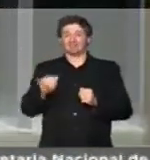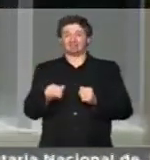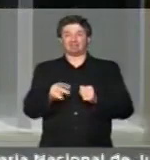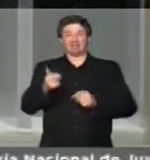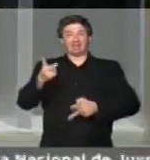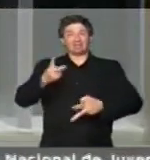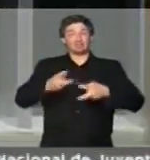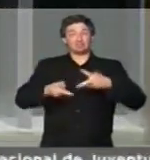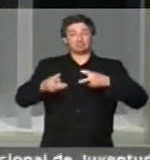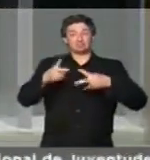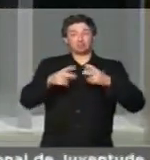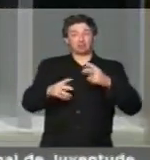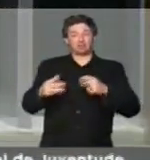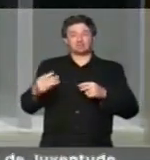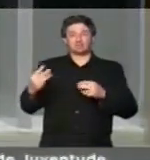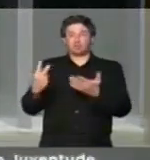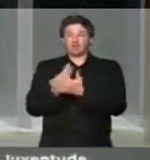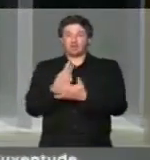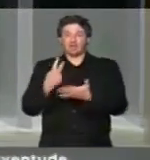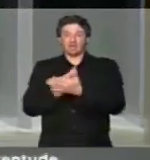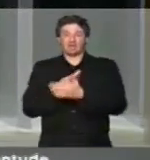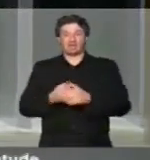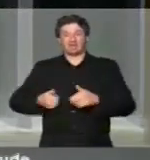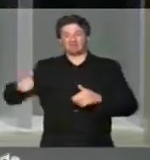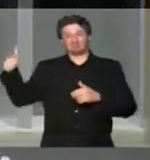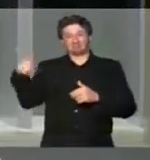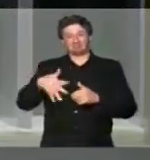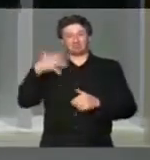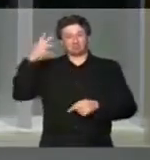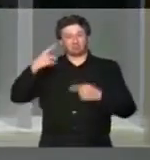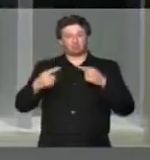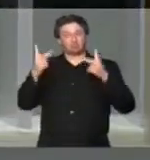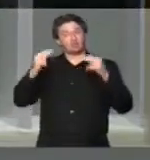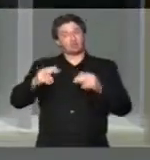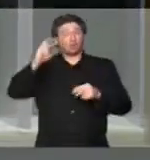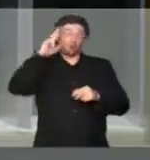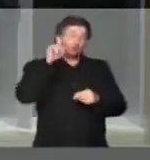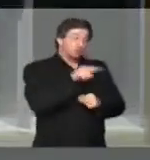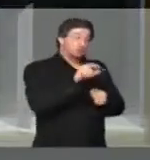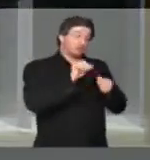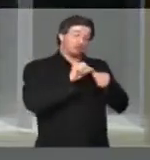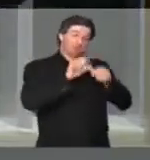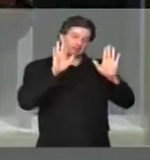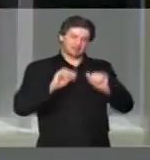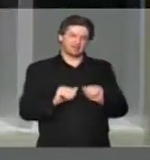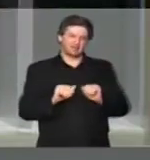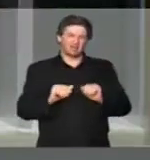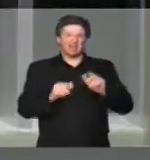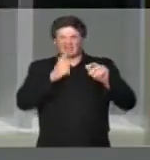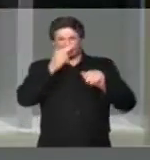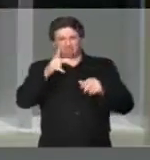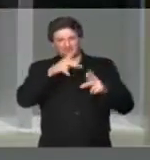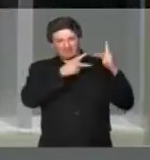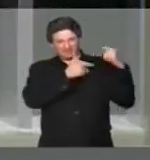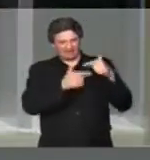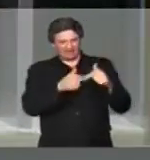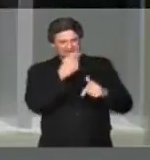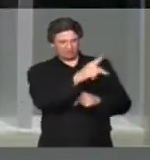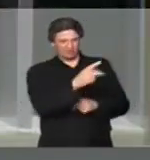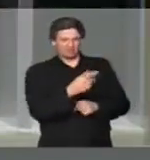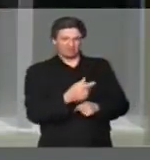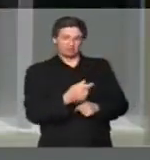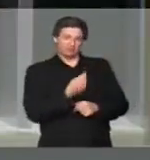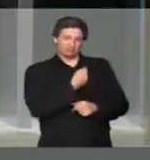exploração torpe debaixo nível político como que vossa excelência faz aliás parece ser tradição na sua